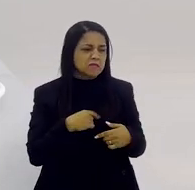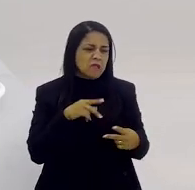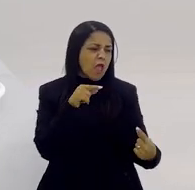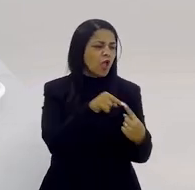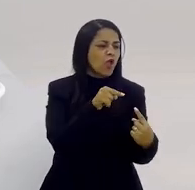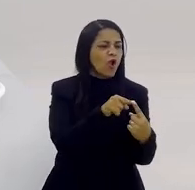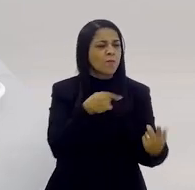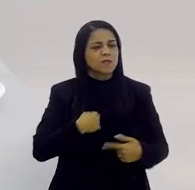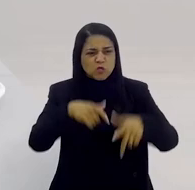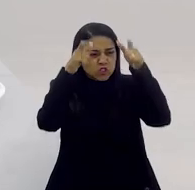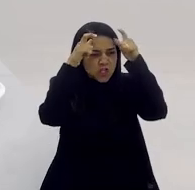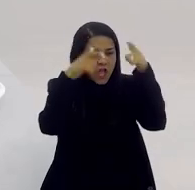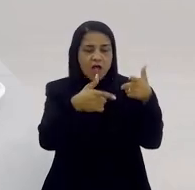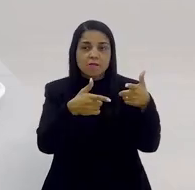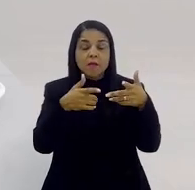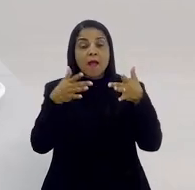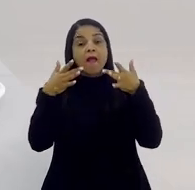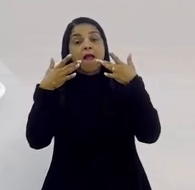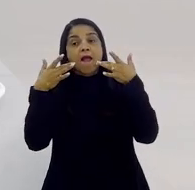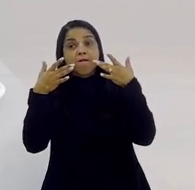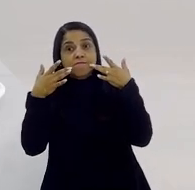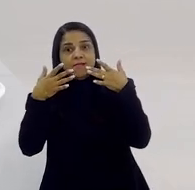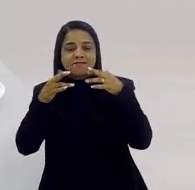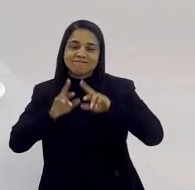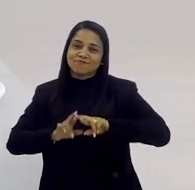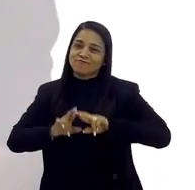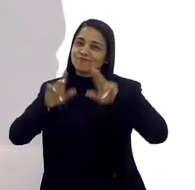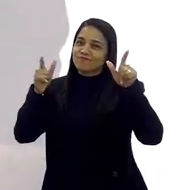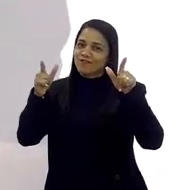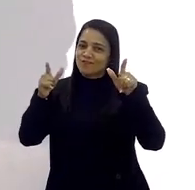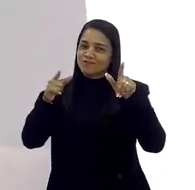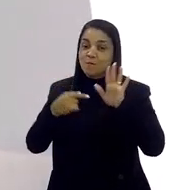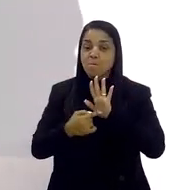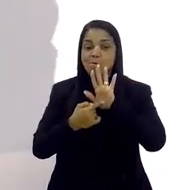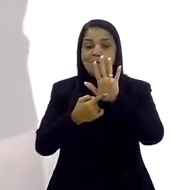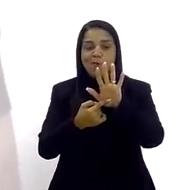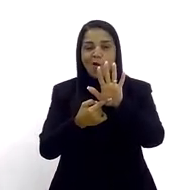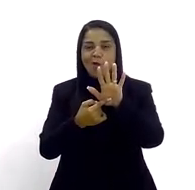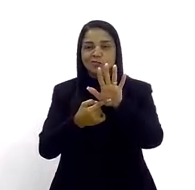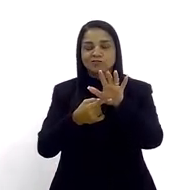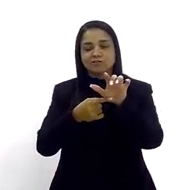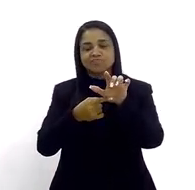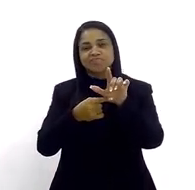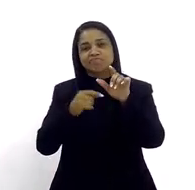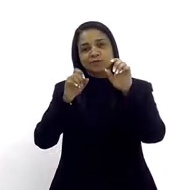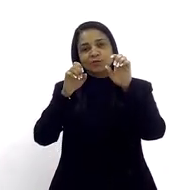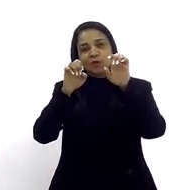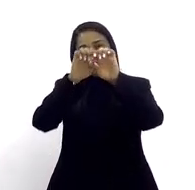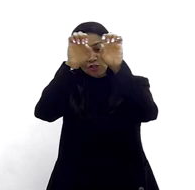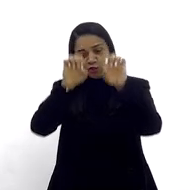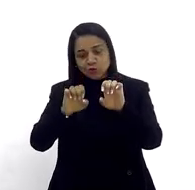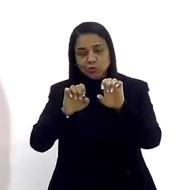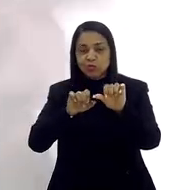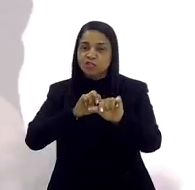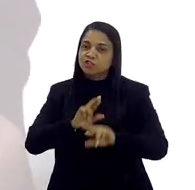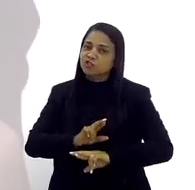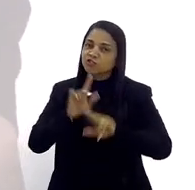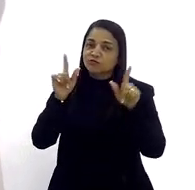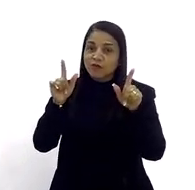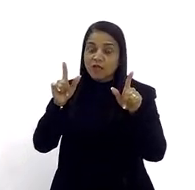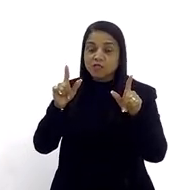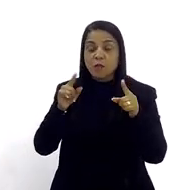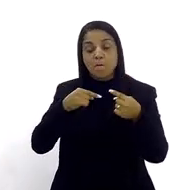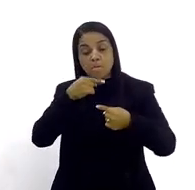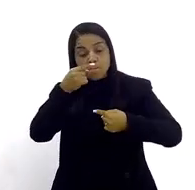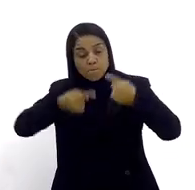e a gente vem na peça fazendo essa desconstrução essa guerra foi causada por uma pessoa humana com interesse comercial